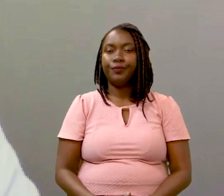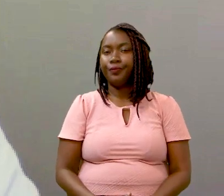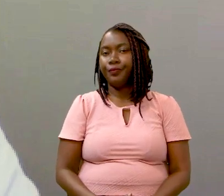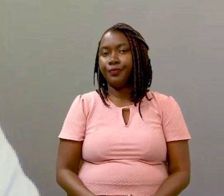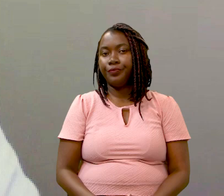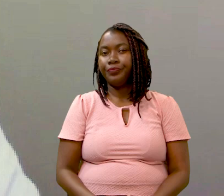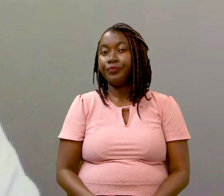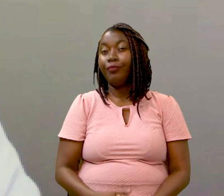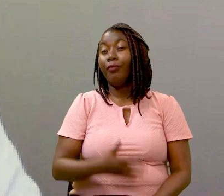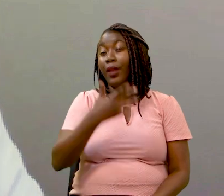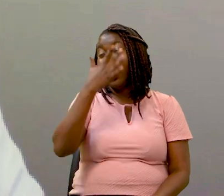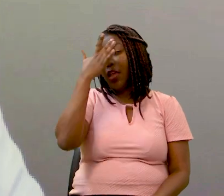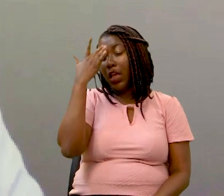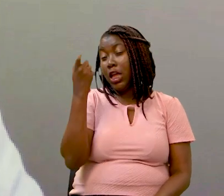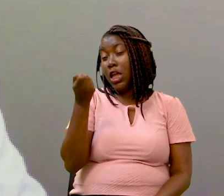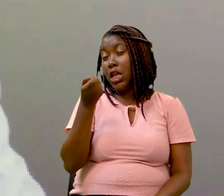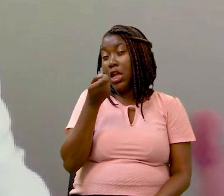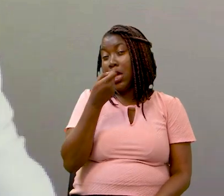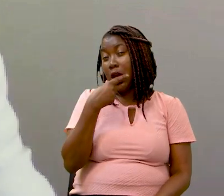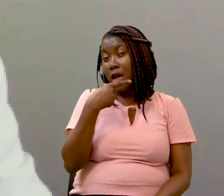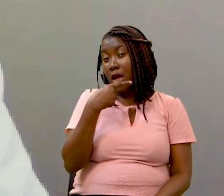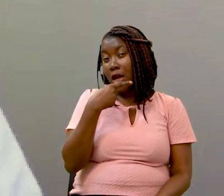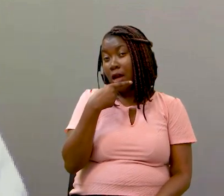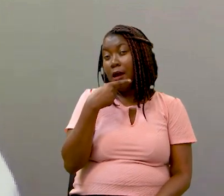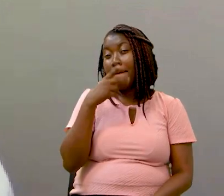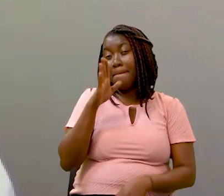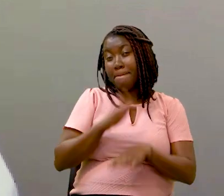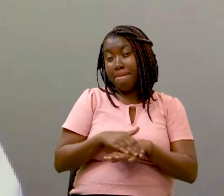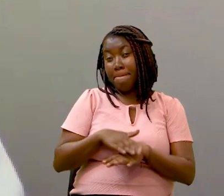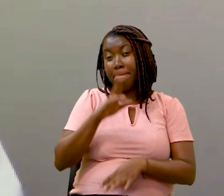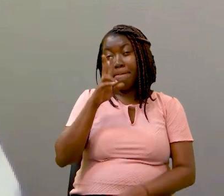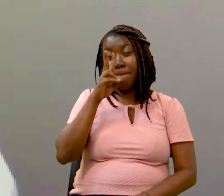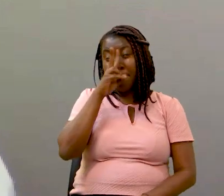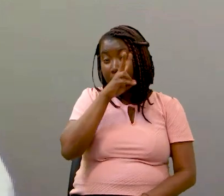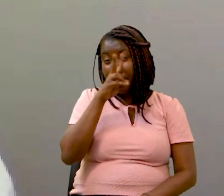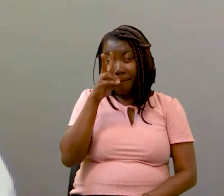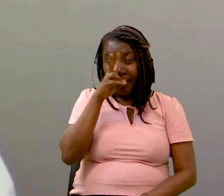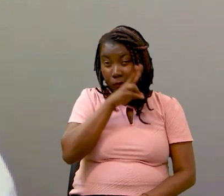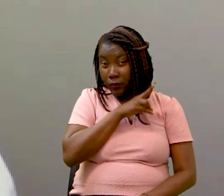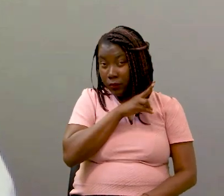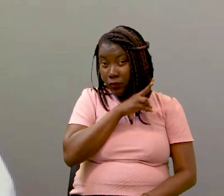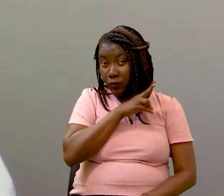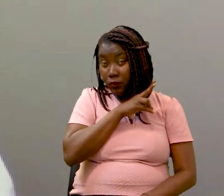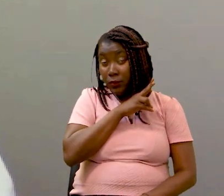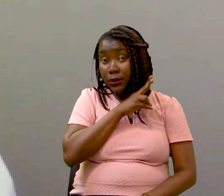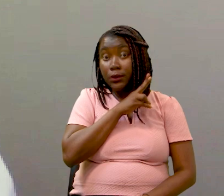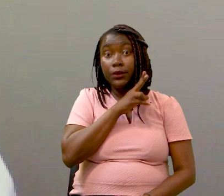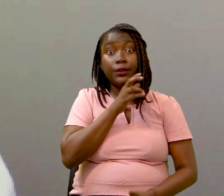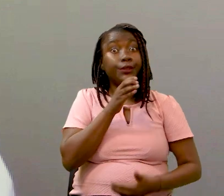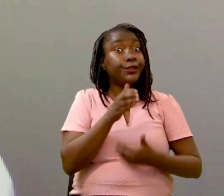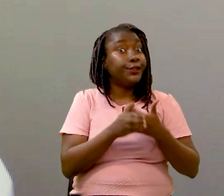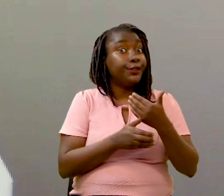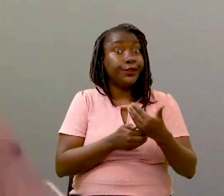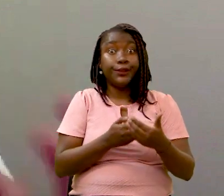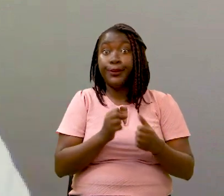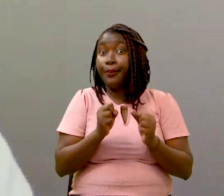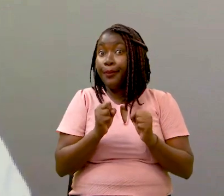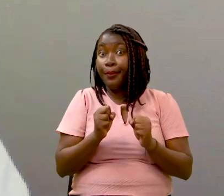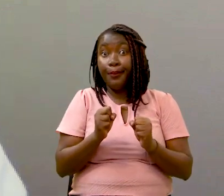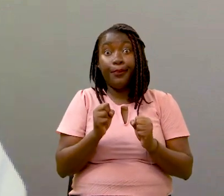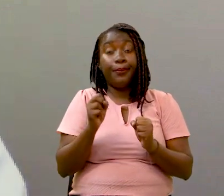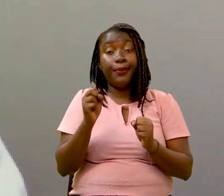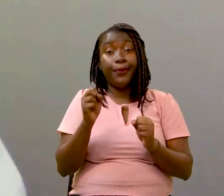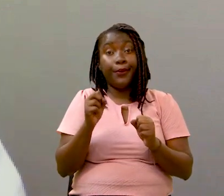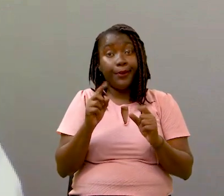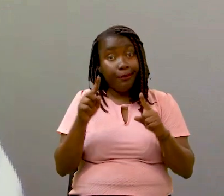de enxaqueca. Então, às vezes a pessoa toma um analgésico mais potente, como um opioide, alguma coisa assim, e pode agravar